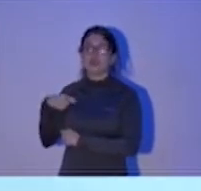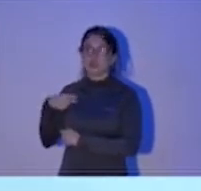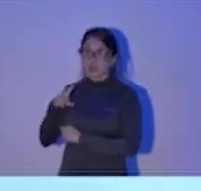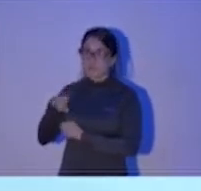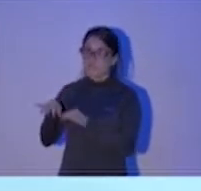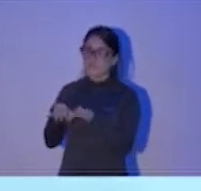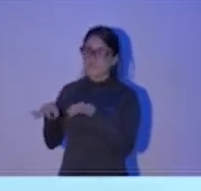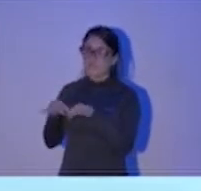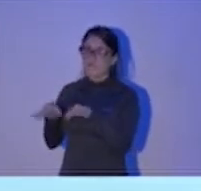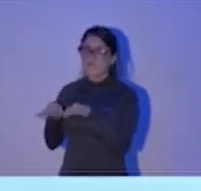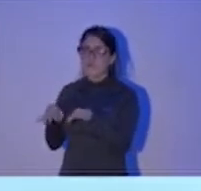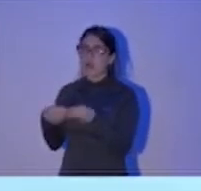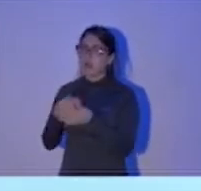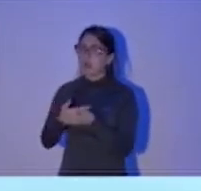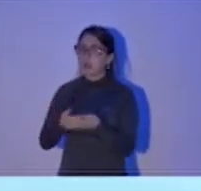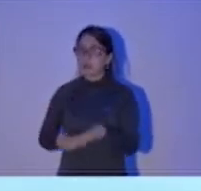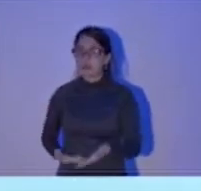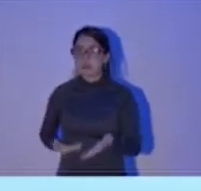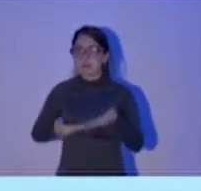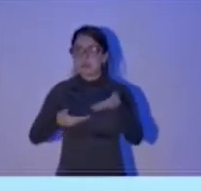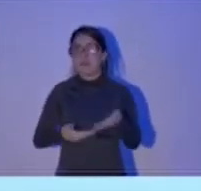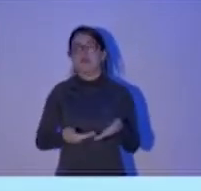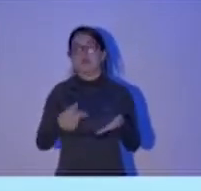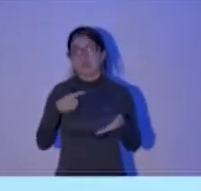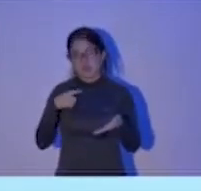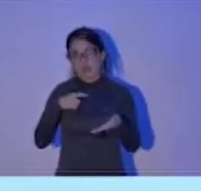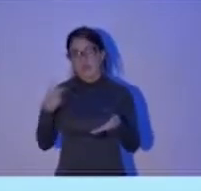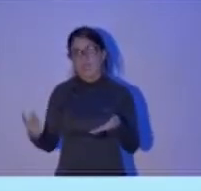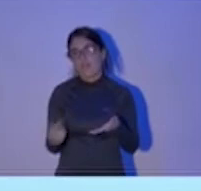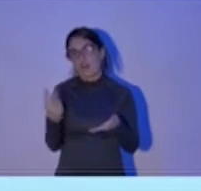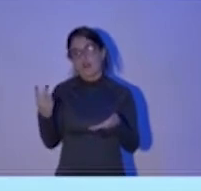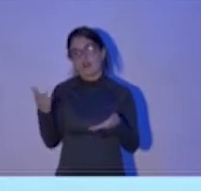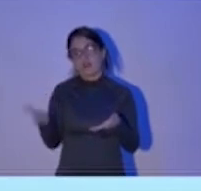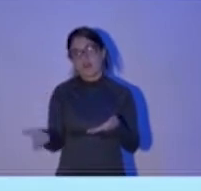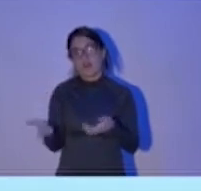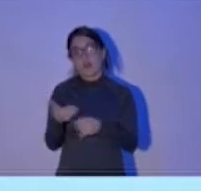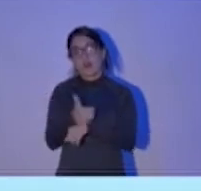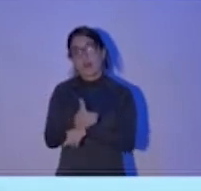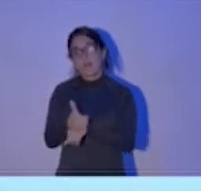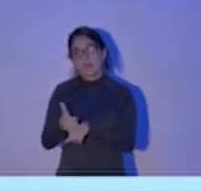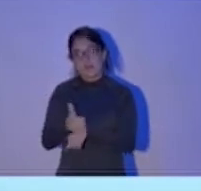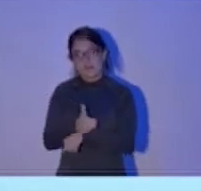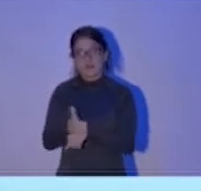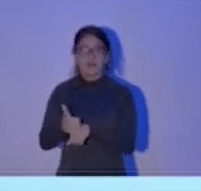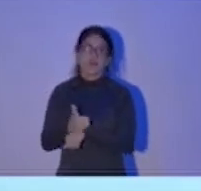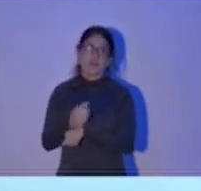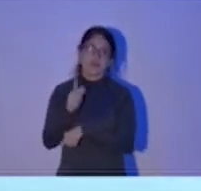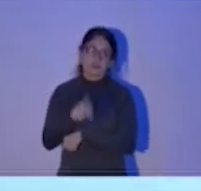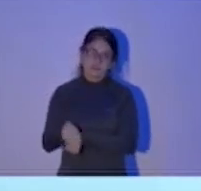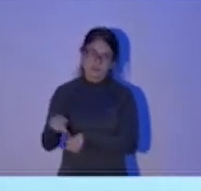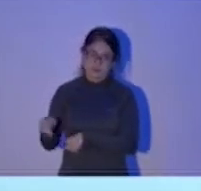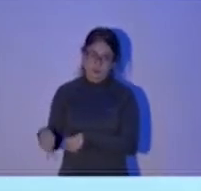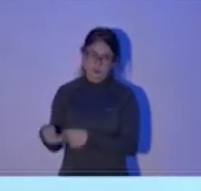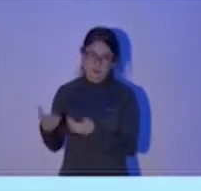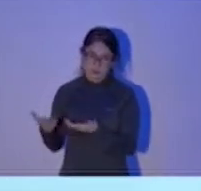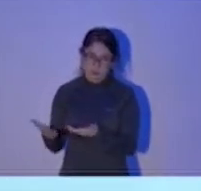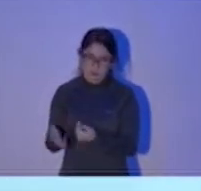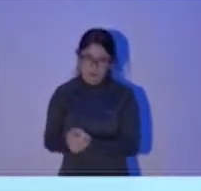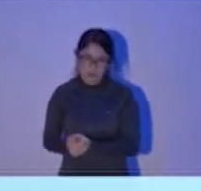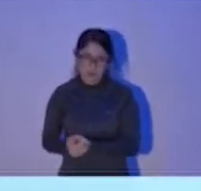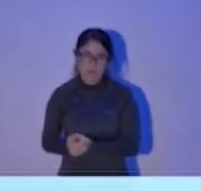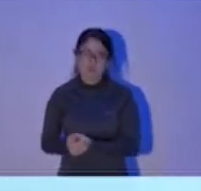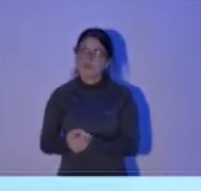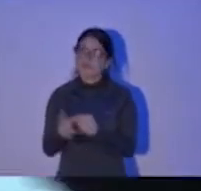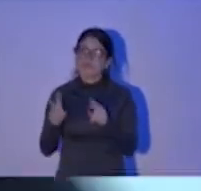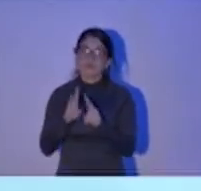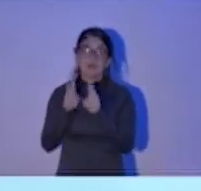traga essas valorizações e escuta também a valorização da formação, a valorização da profissão docente. Esse é um tema